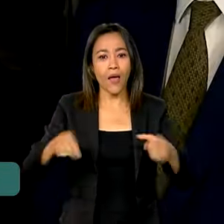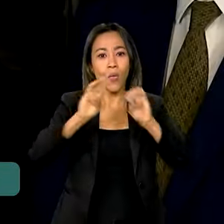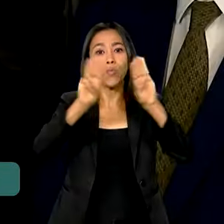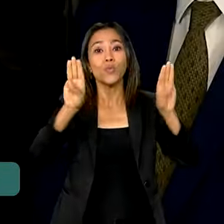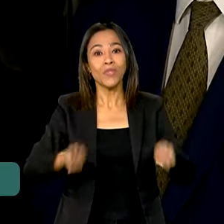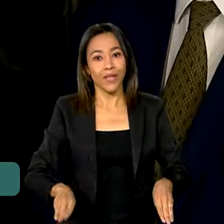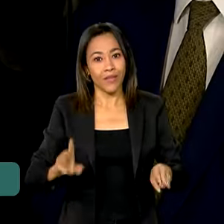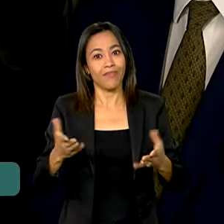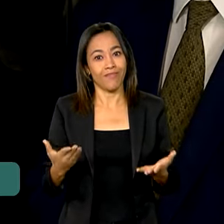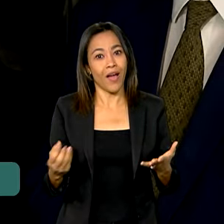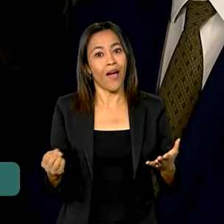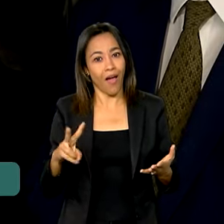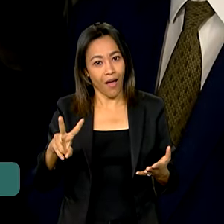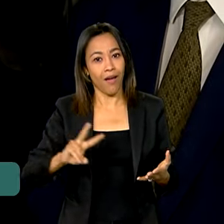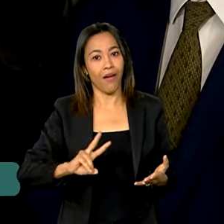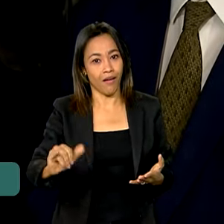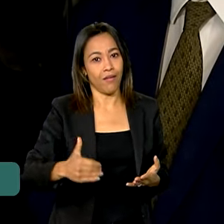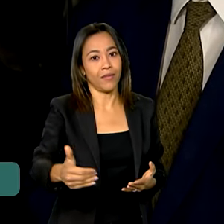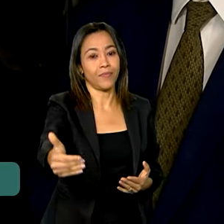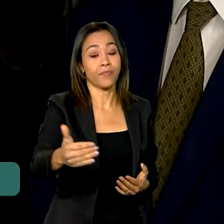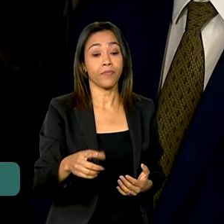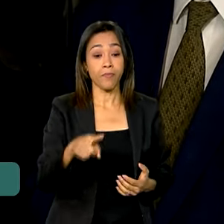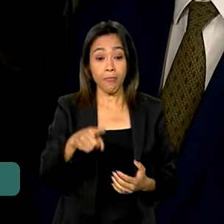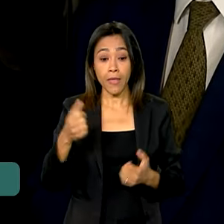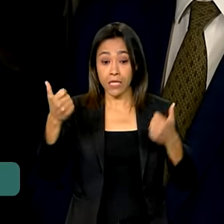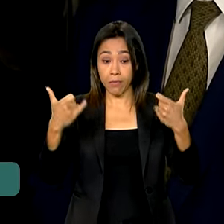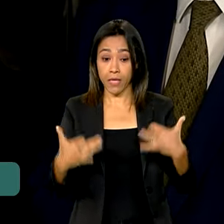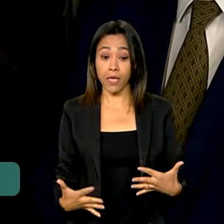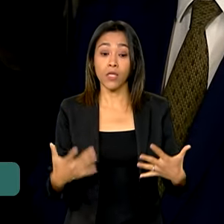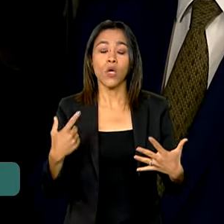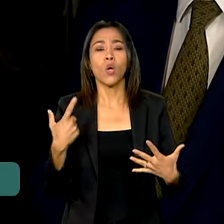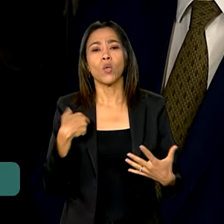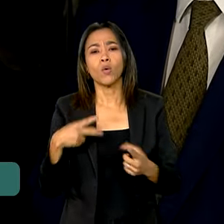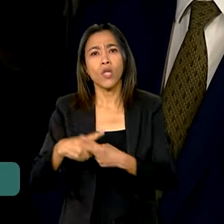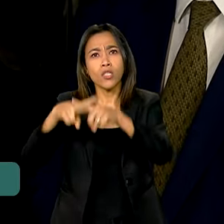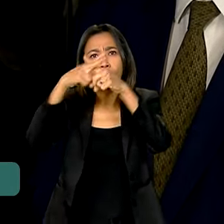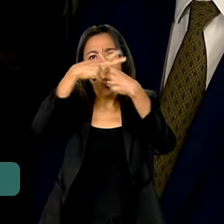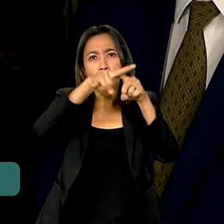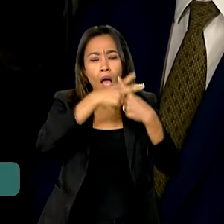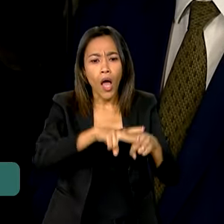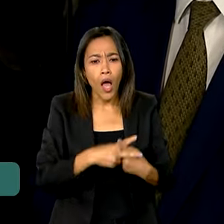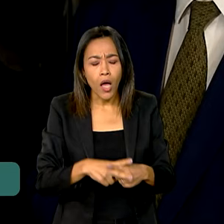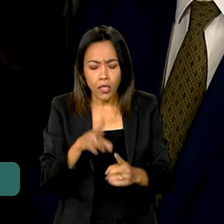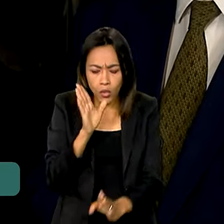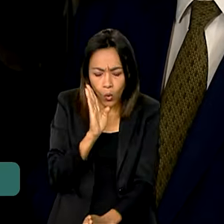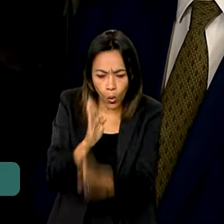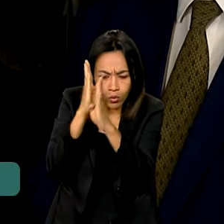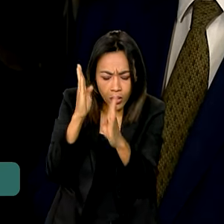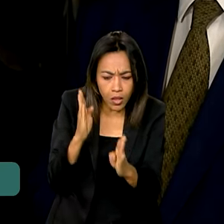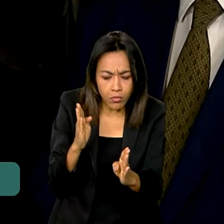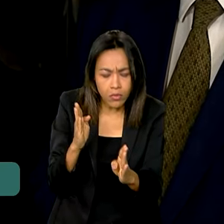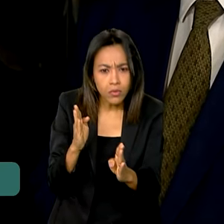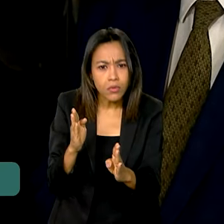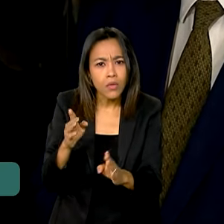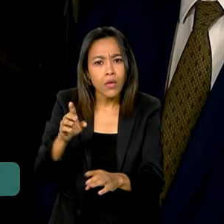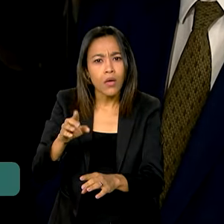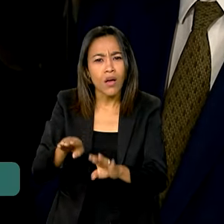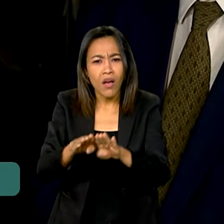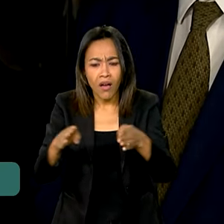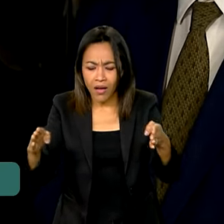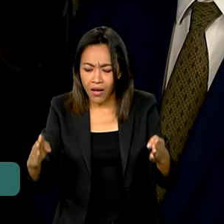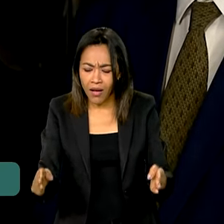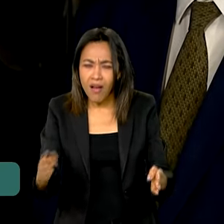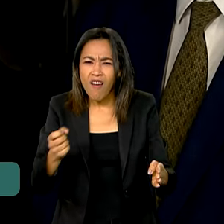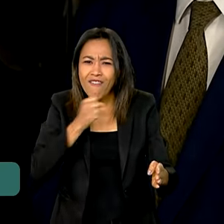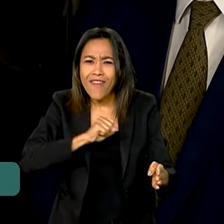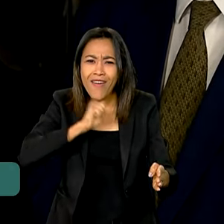museu. Quando estávamos restaurando o prédio, nós nos deparamos com peças maravilhosas, com móveis